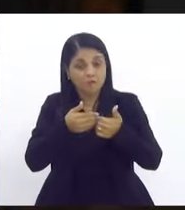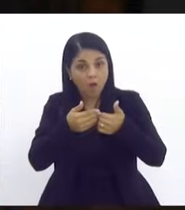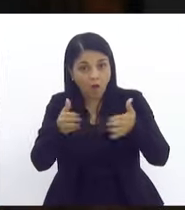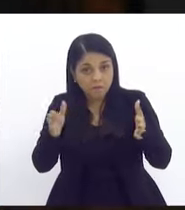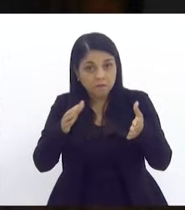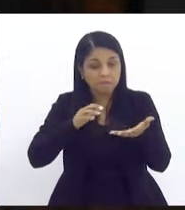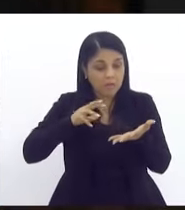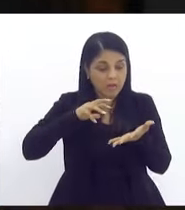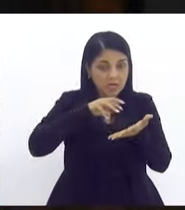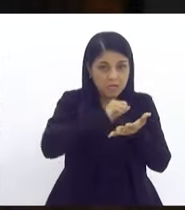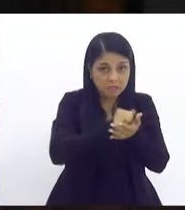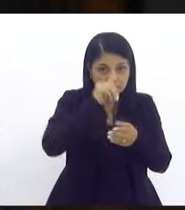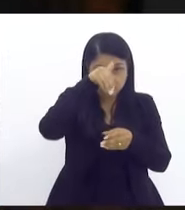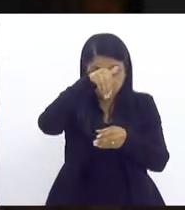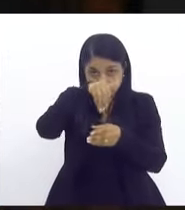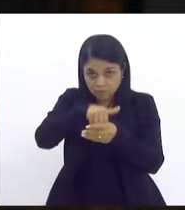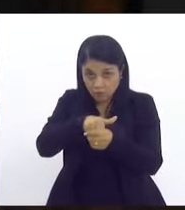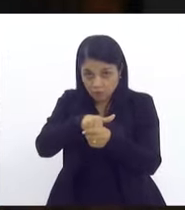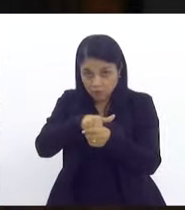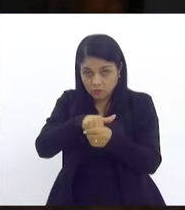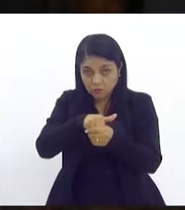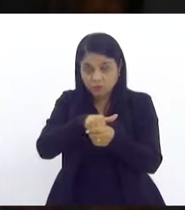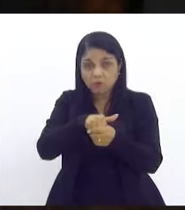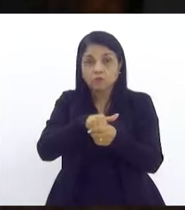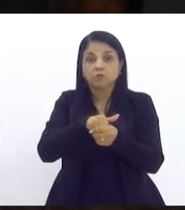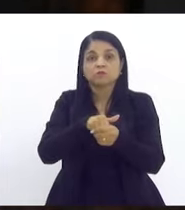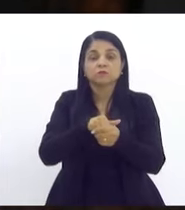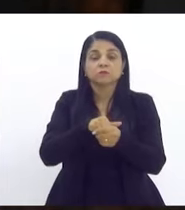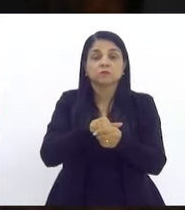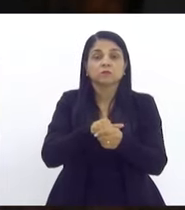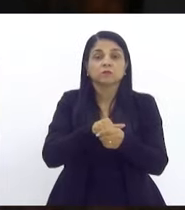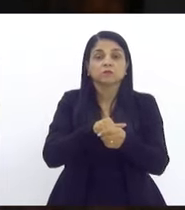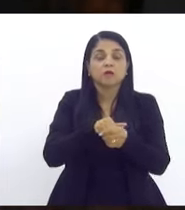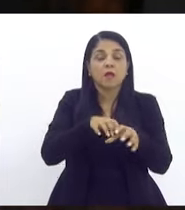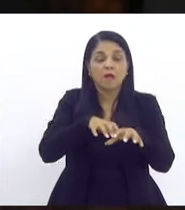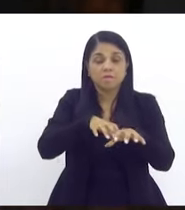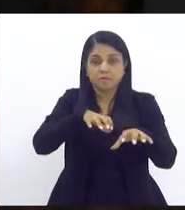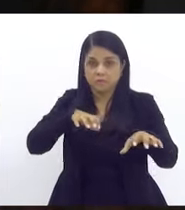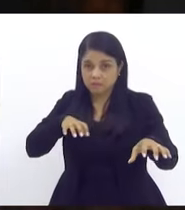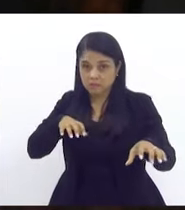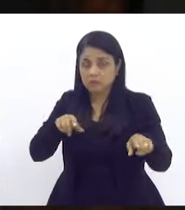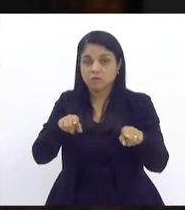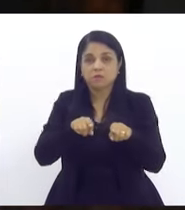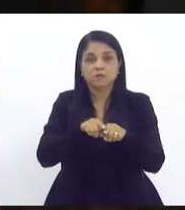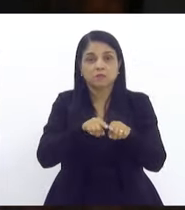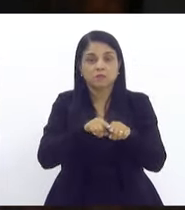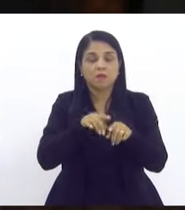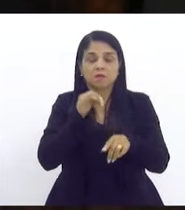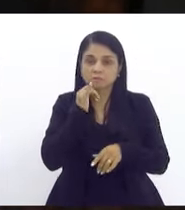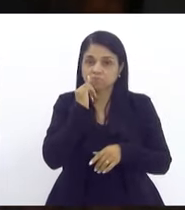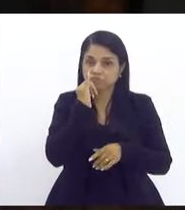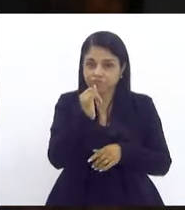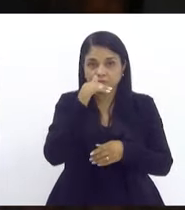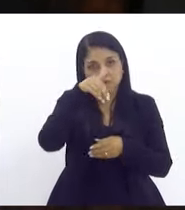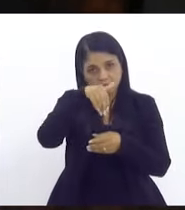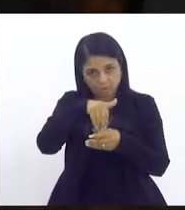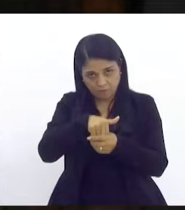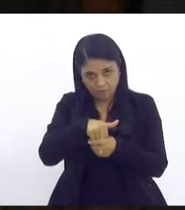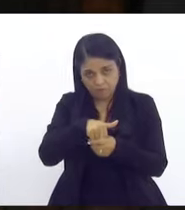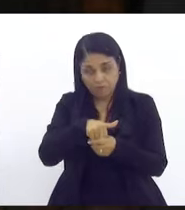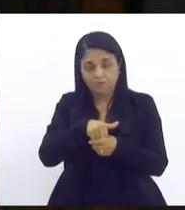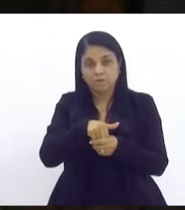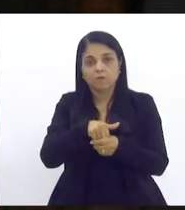votos, consignar os favoráveis, as abstenções e abrir para declaração de voto. Deputado, te ajudo.